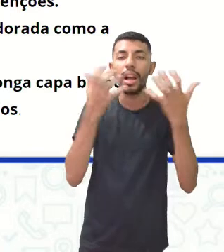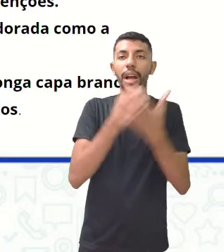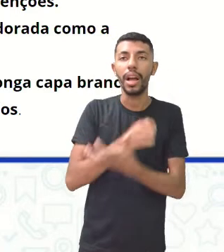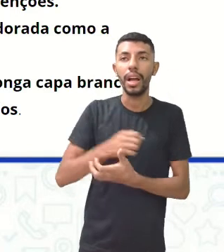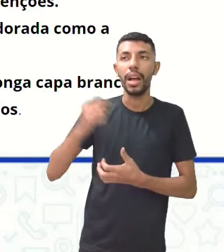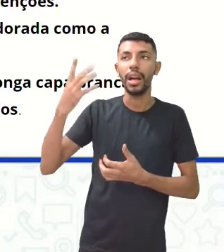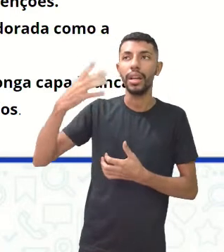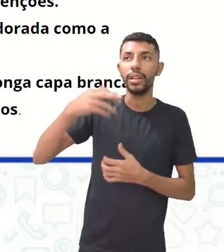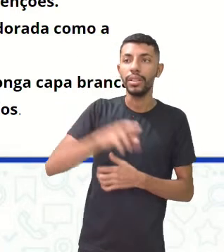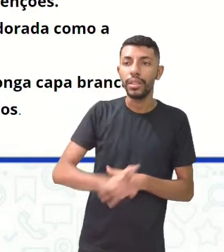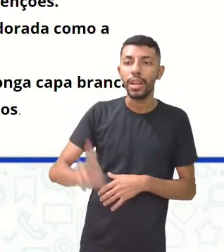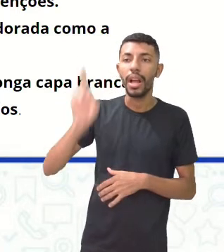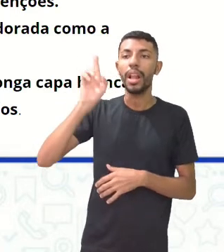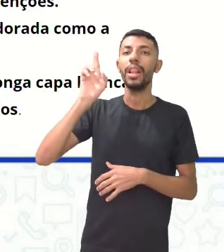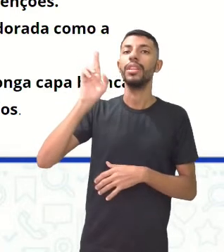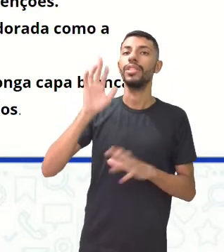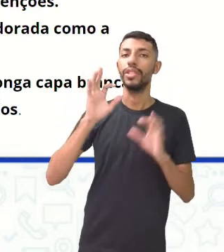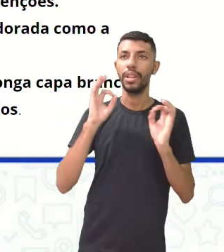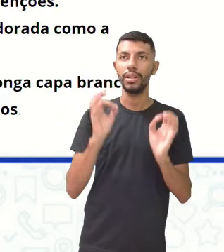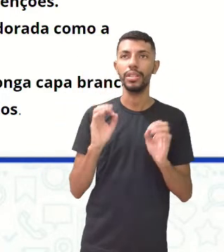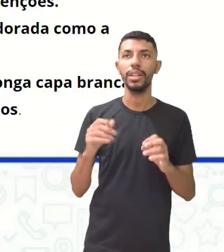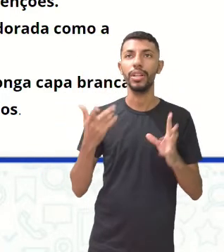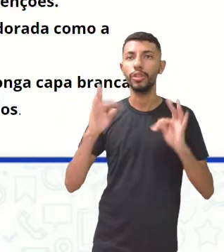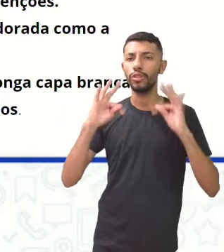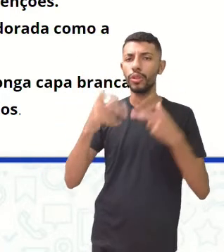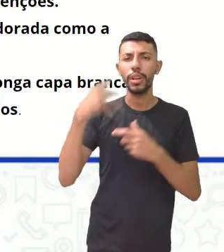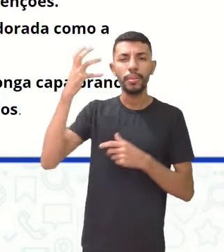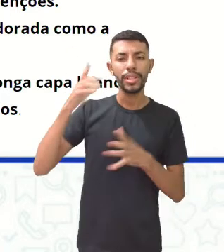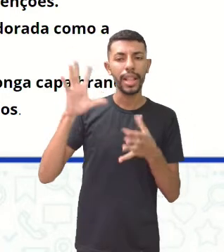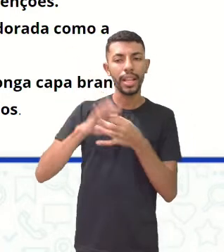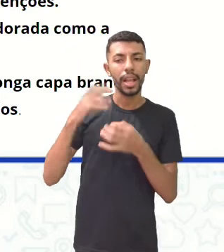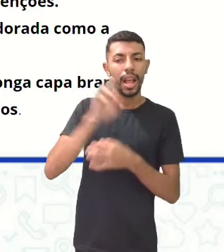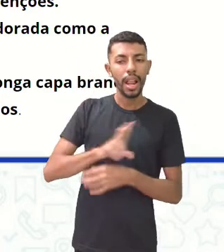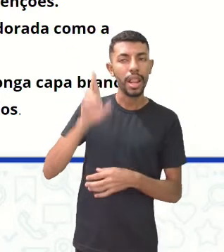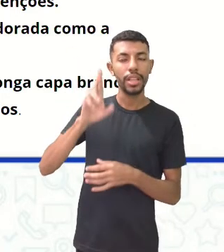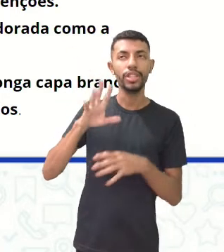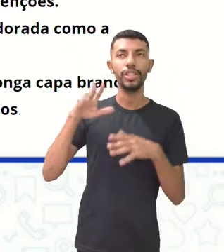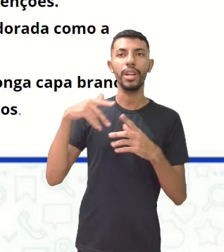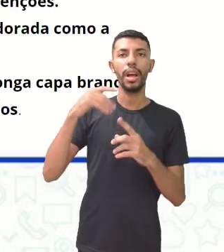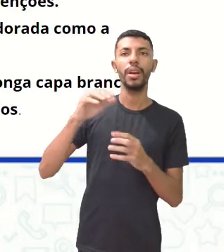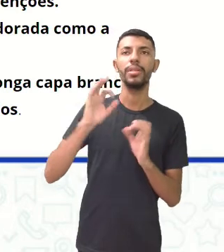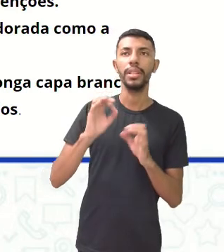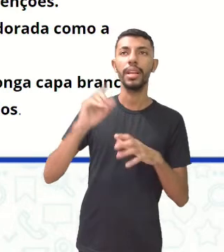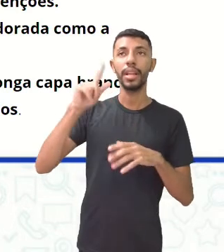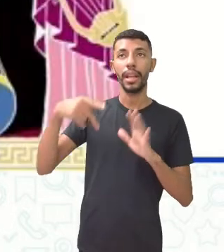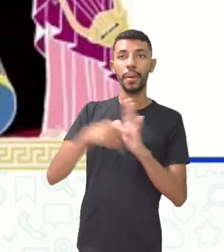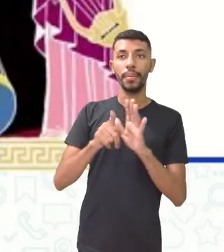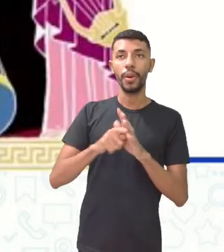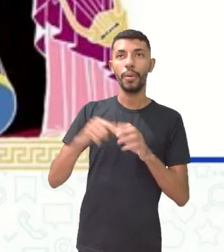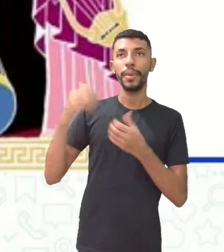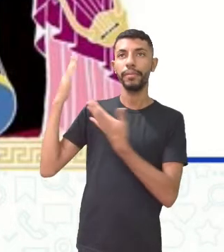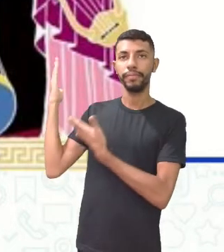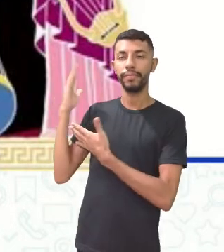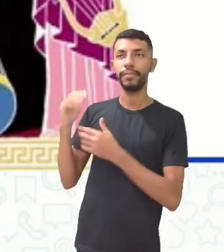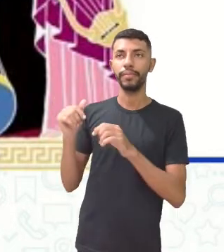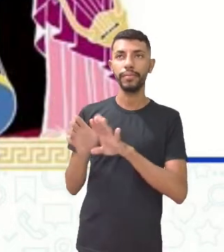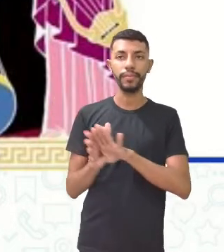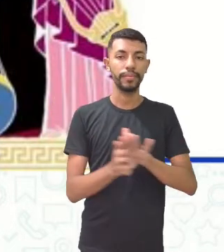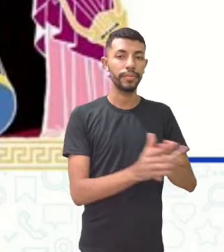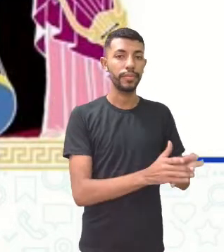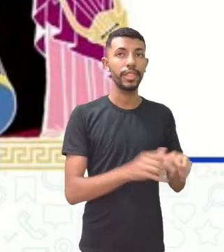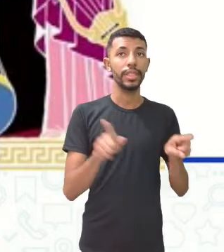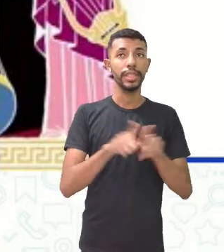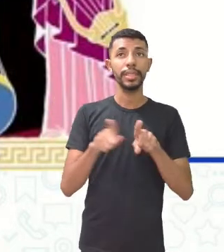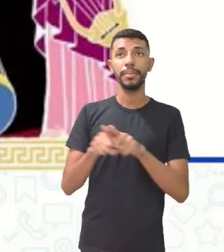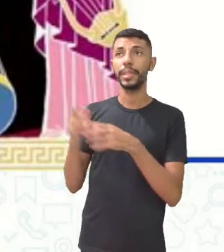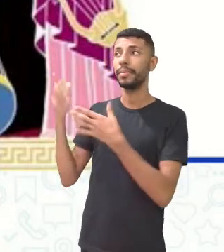voltada para a liturgia, para a religião, para o culto ao divino, era inspirada por Polimínia. E tem Erato,